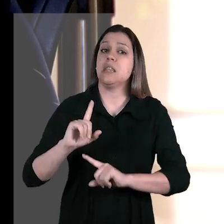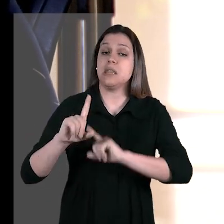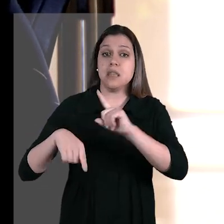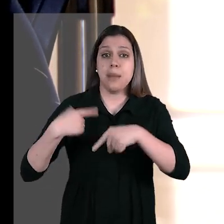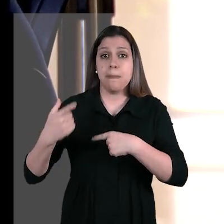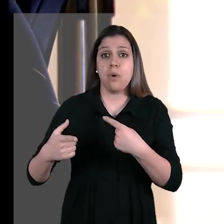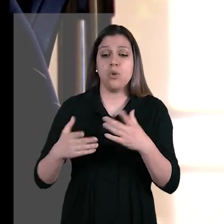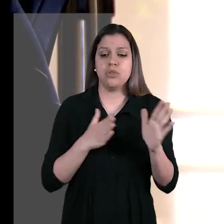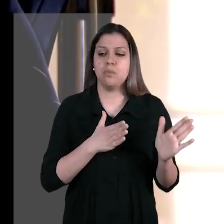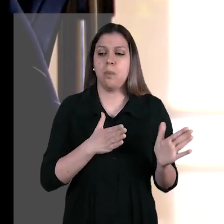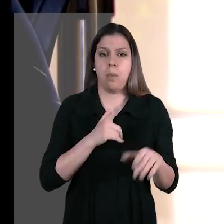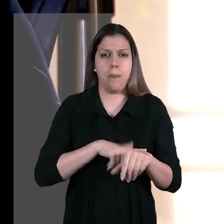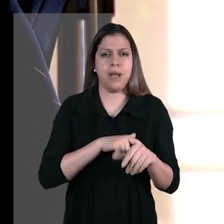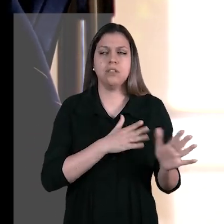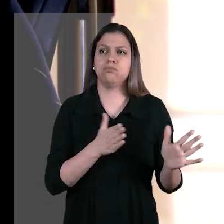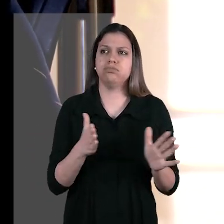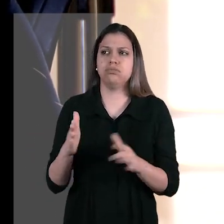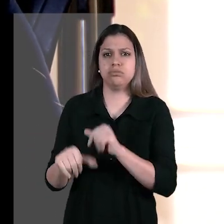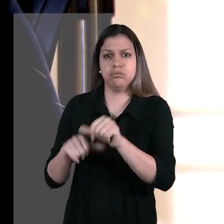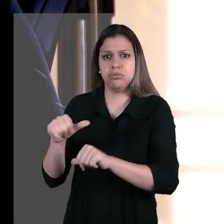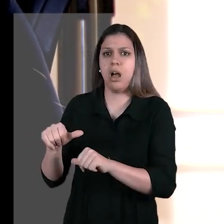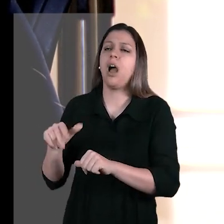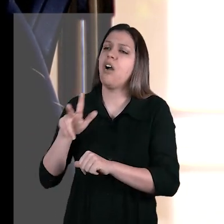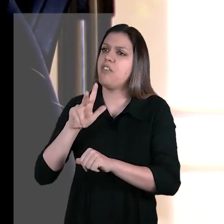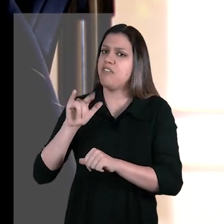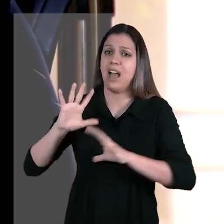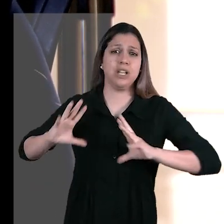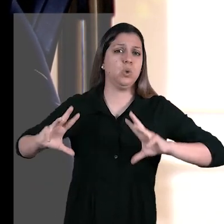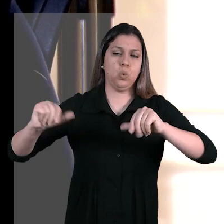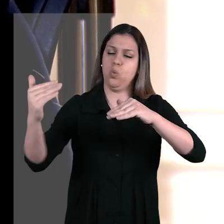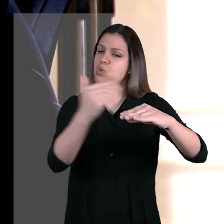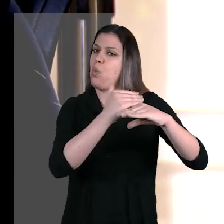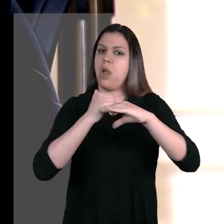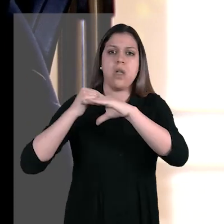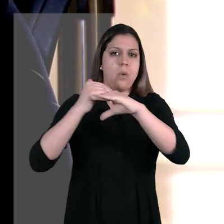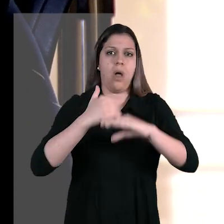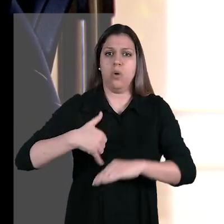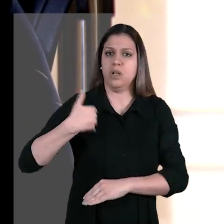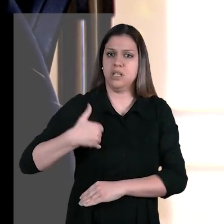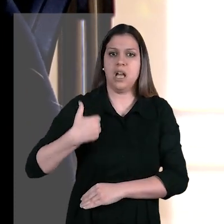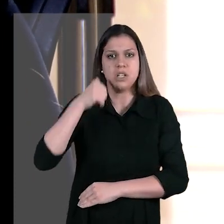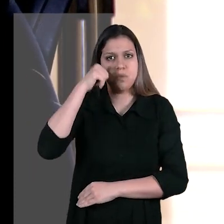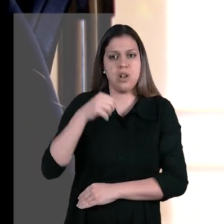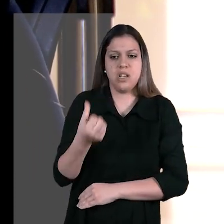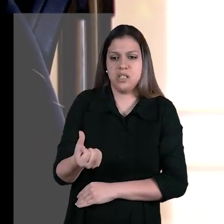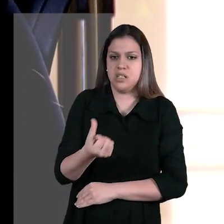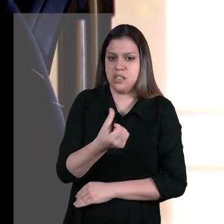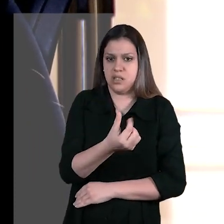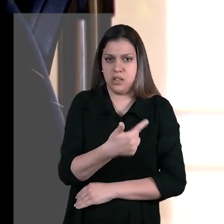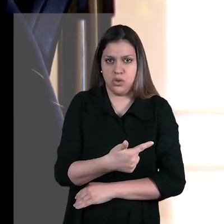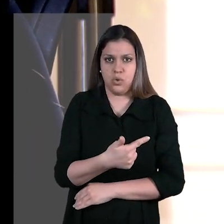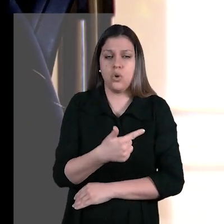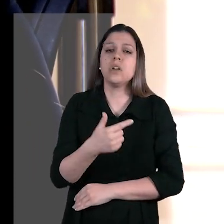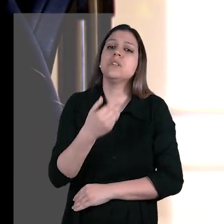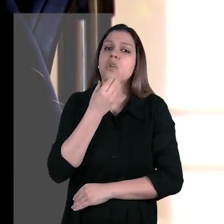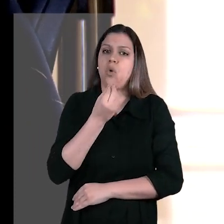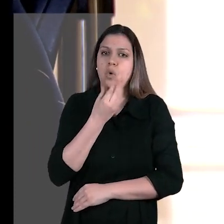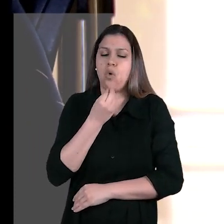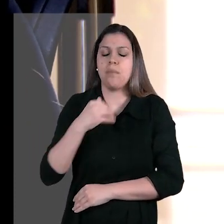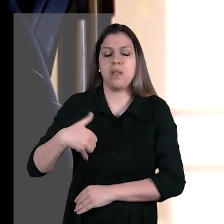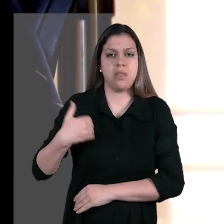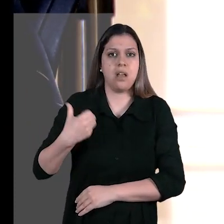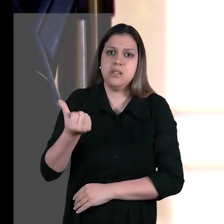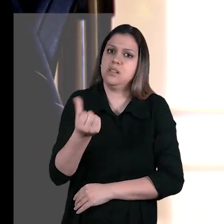de transição, nós vamos ter, sim, a idade mínima para todo mundo, 62 para mulher, 65 para homem, que